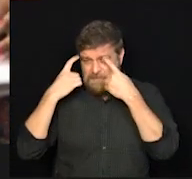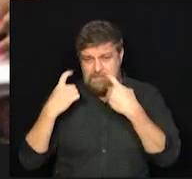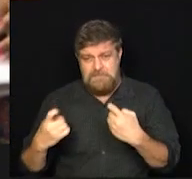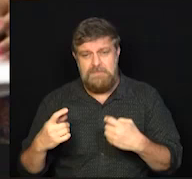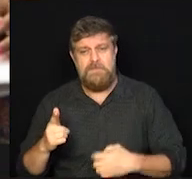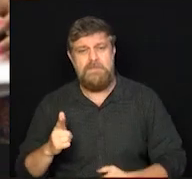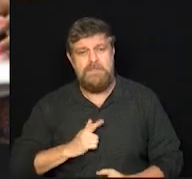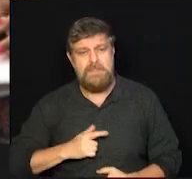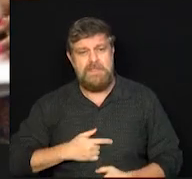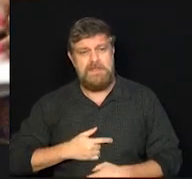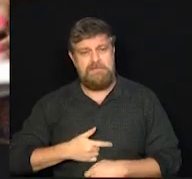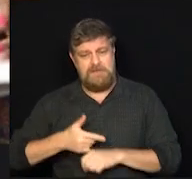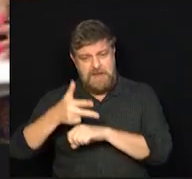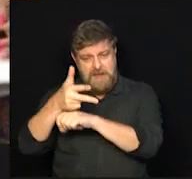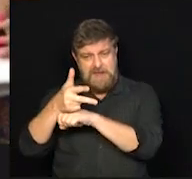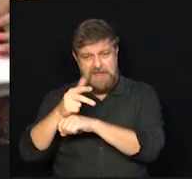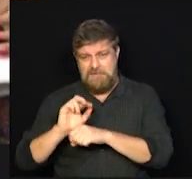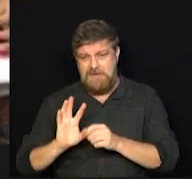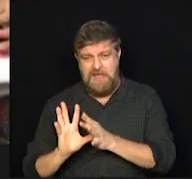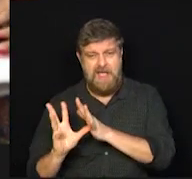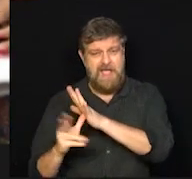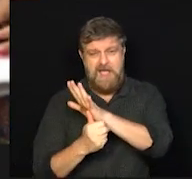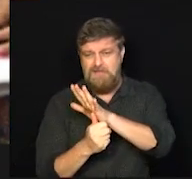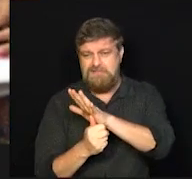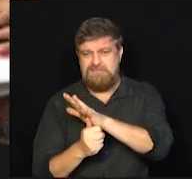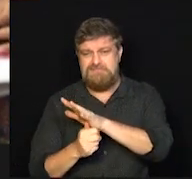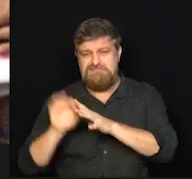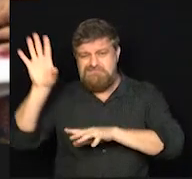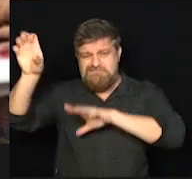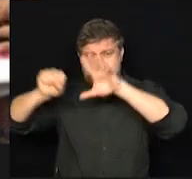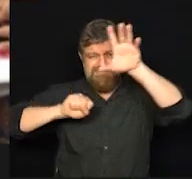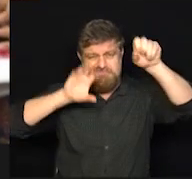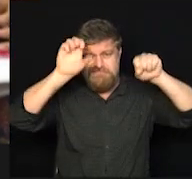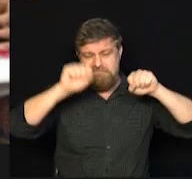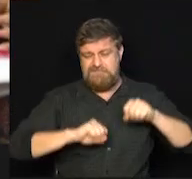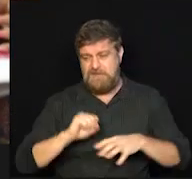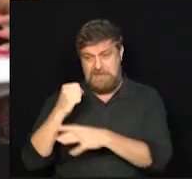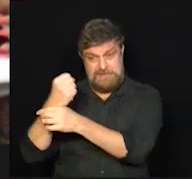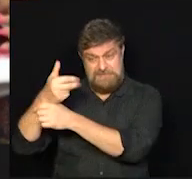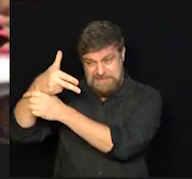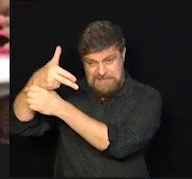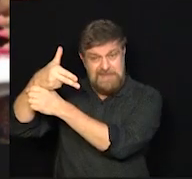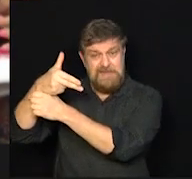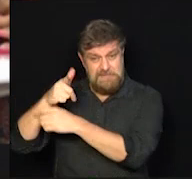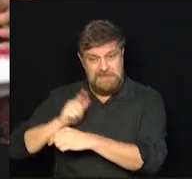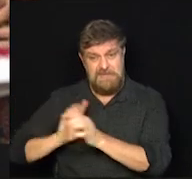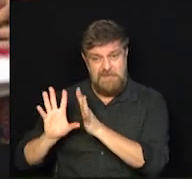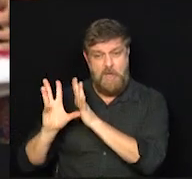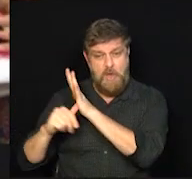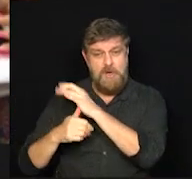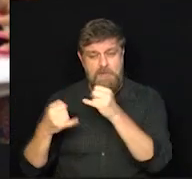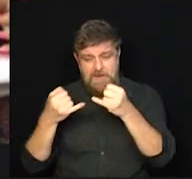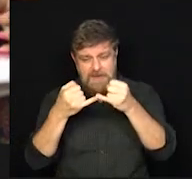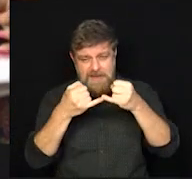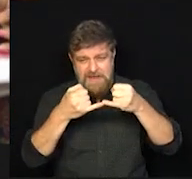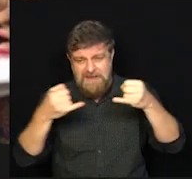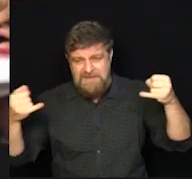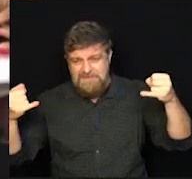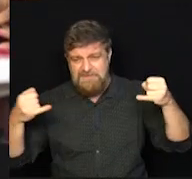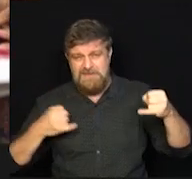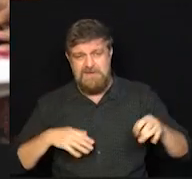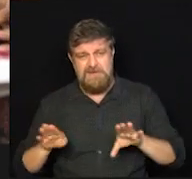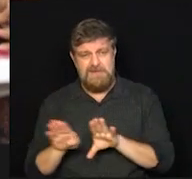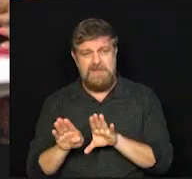de câmeras e nós havíamos instalado aqui de segurança para além dos fios da área externa